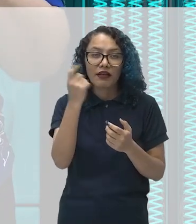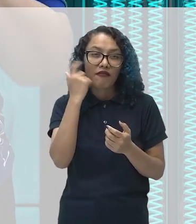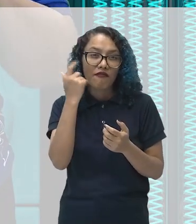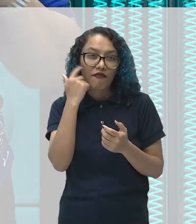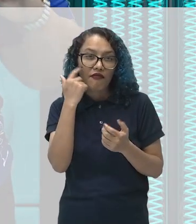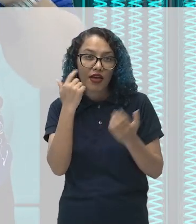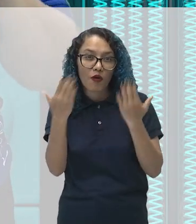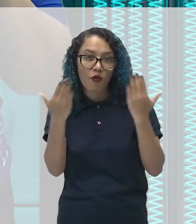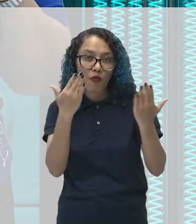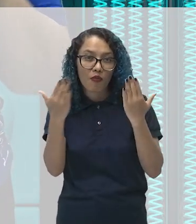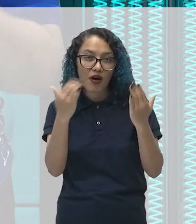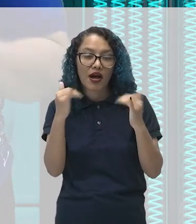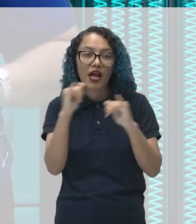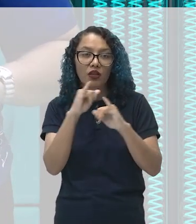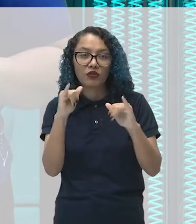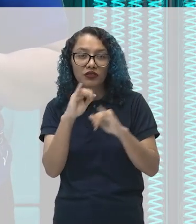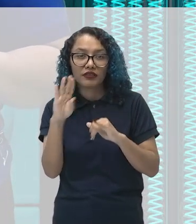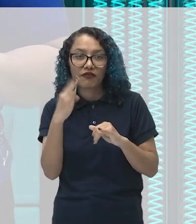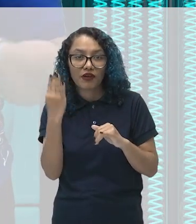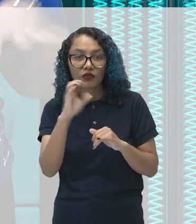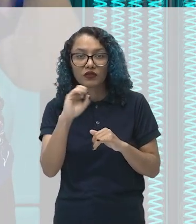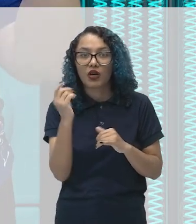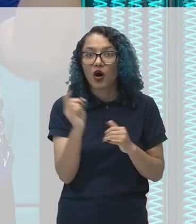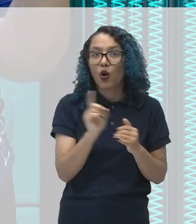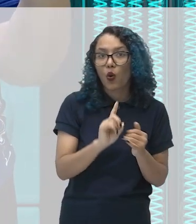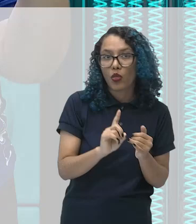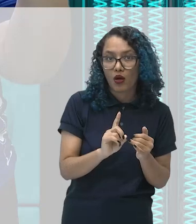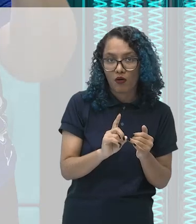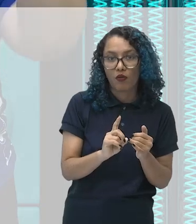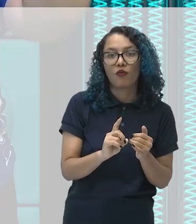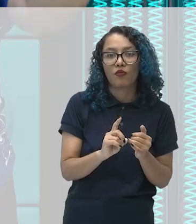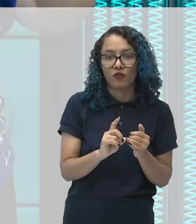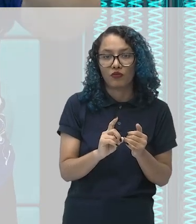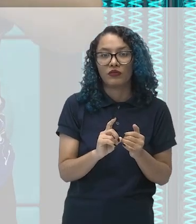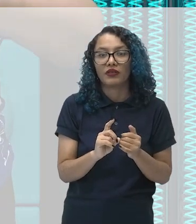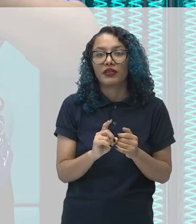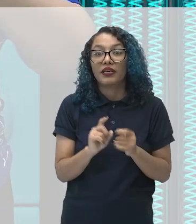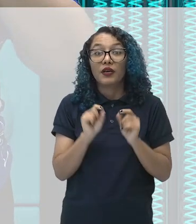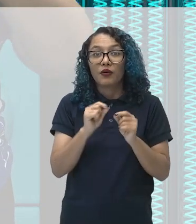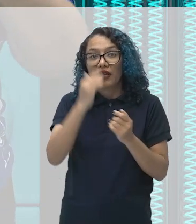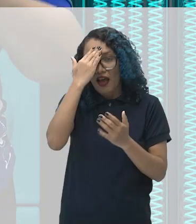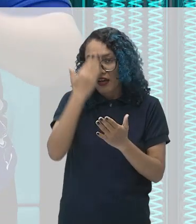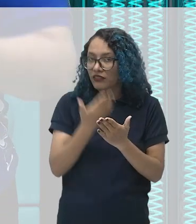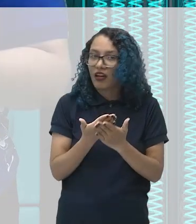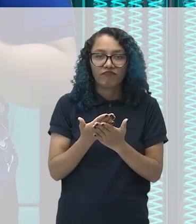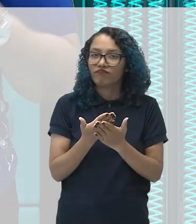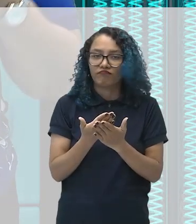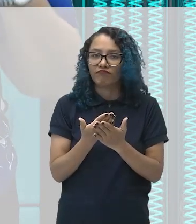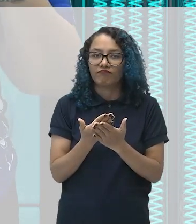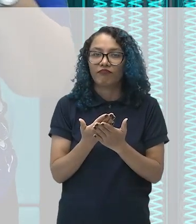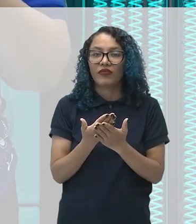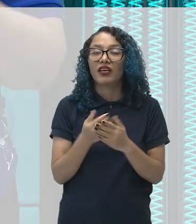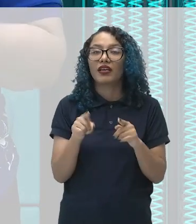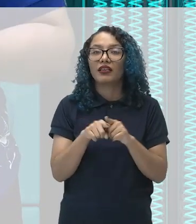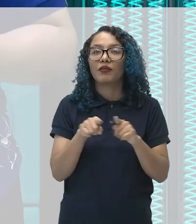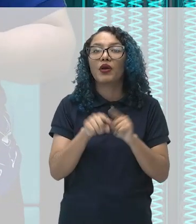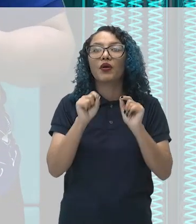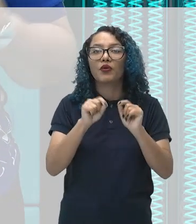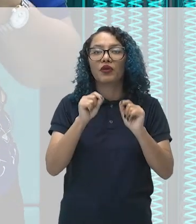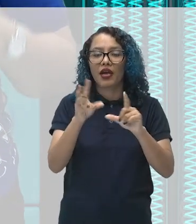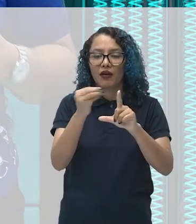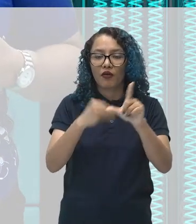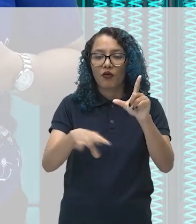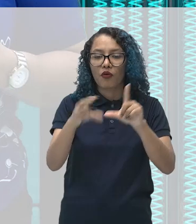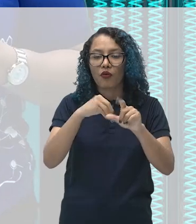e não cai mais nesse tipo de armadilha e, principalmente, não dá continuidade à